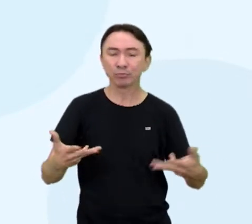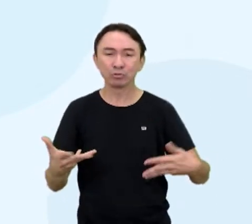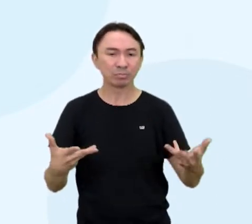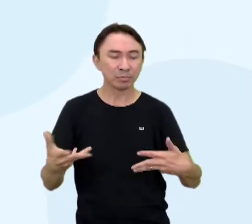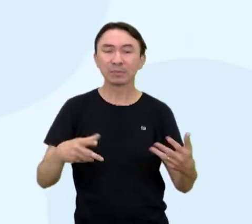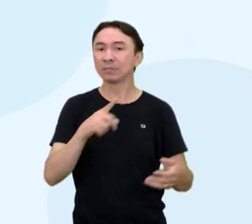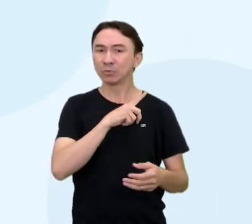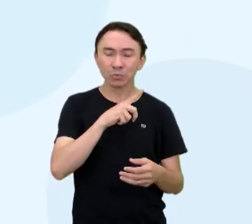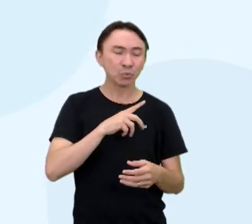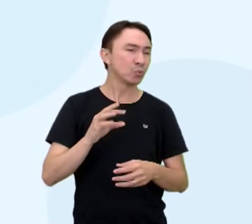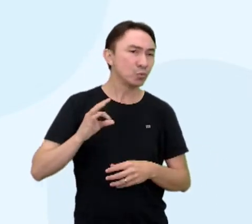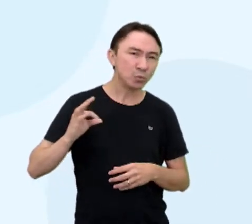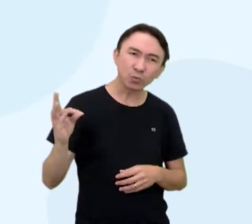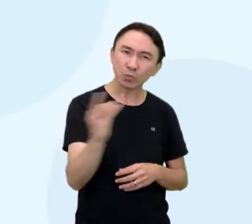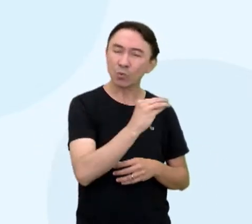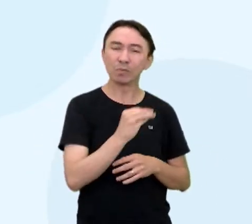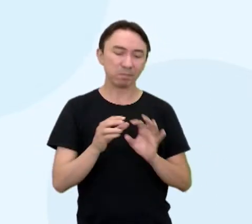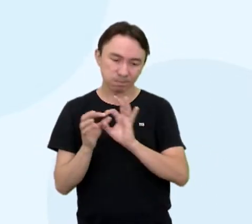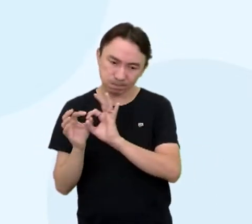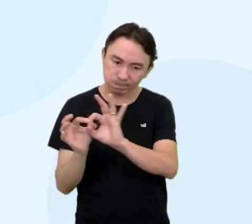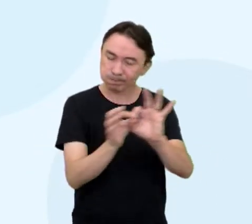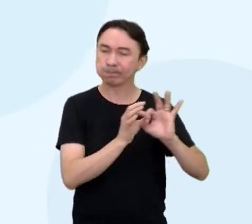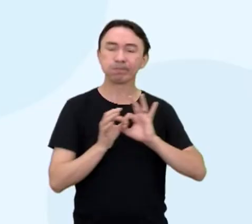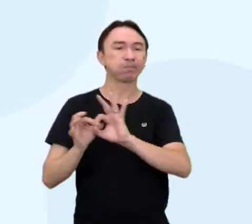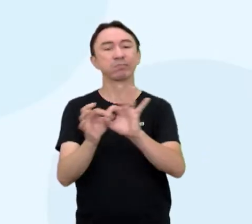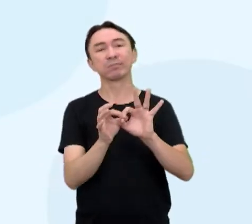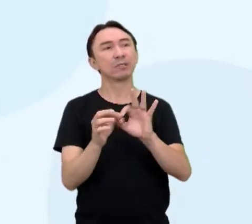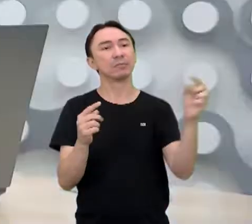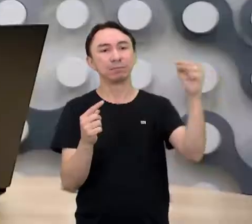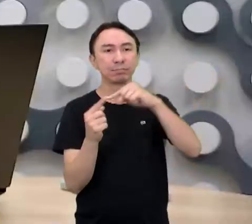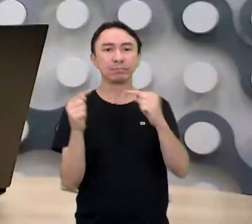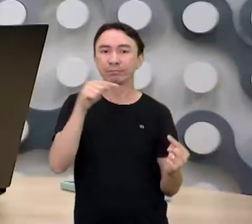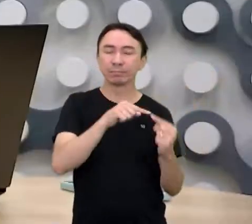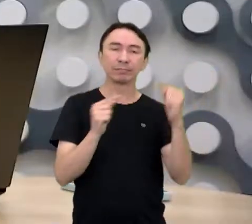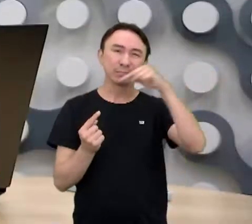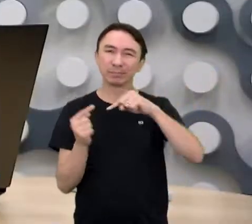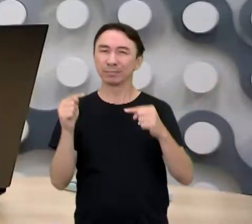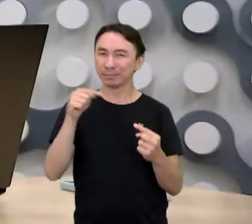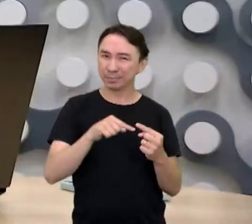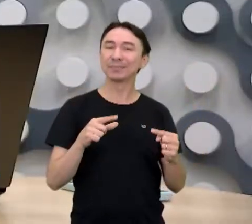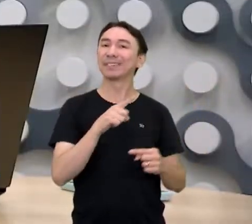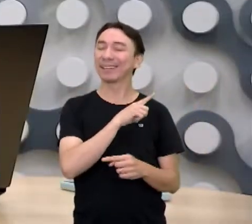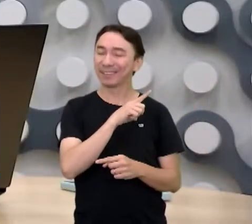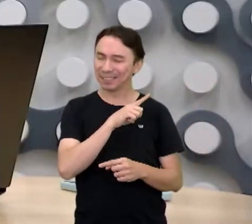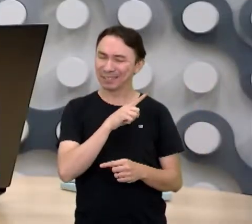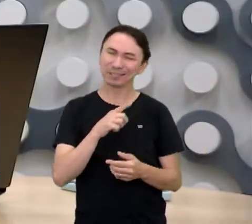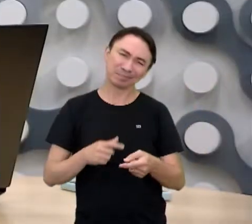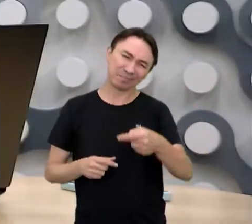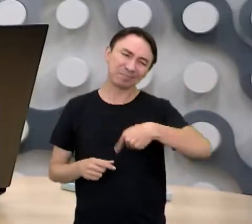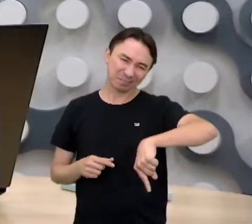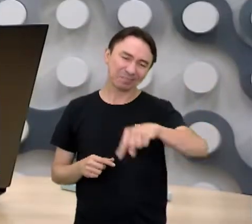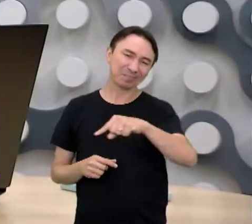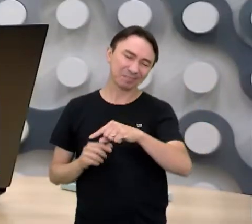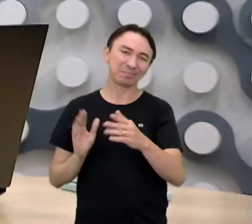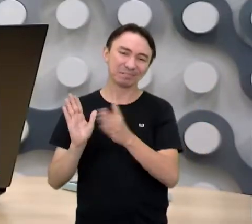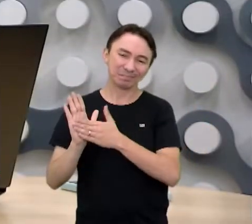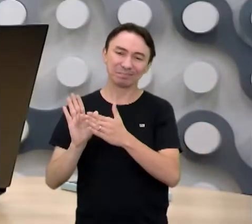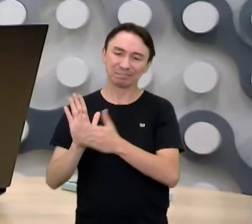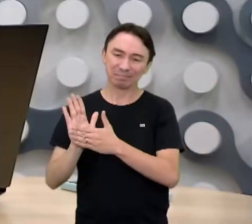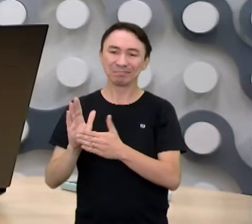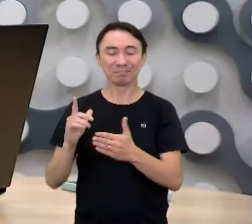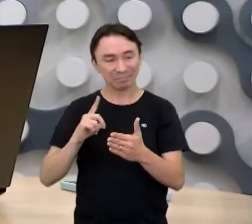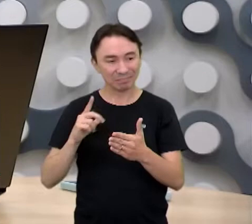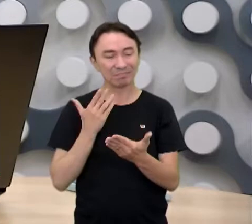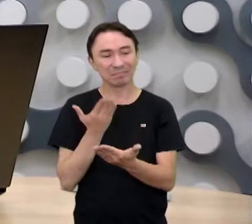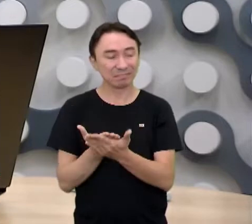estão interligados. É o que a gente viu, né, nessa proposta, né, de aulas, né, no desenvolvimento, nessa atividade 2, né? Nós